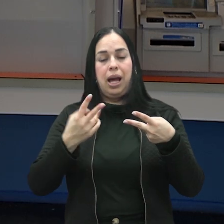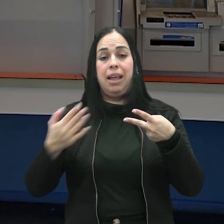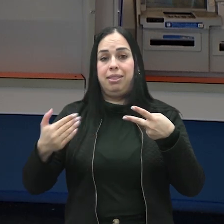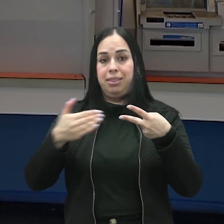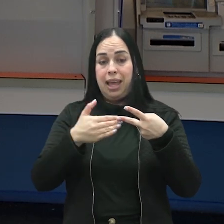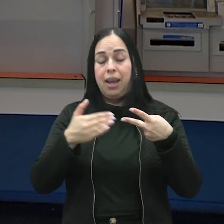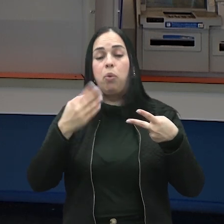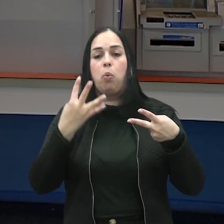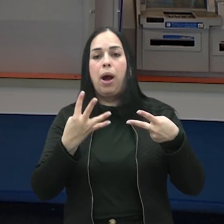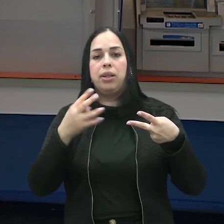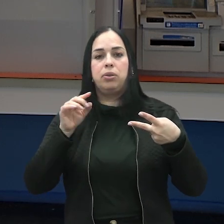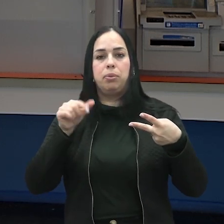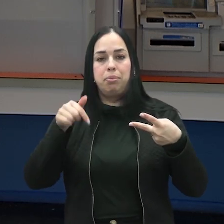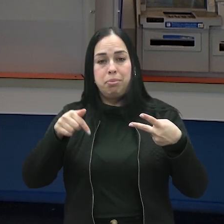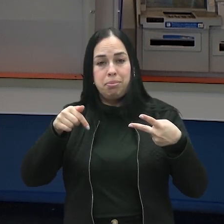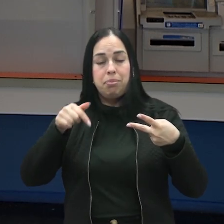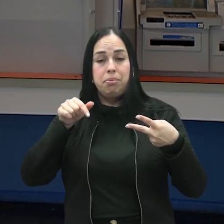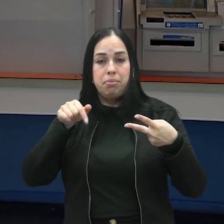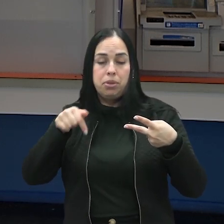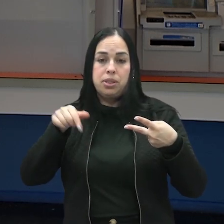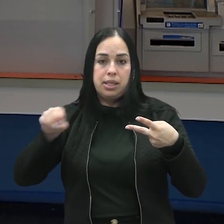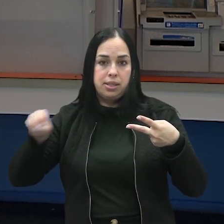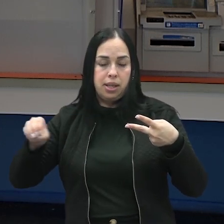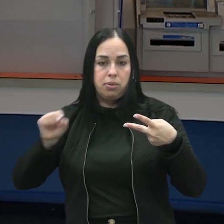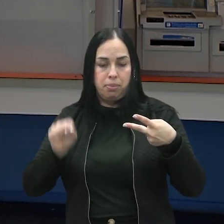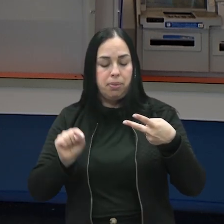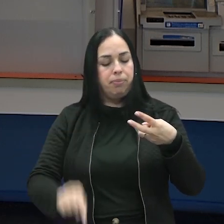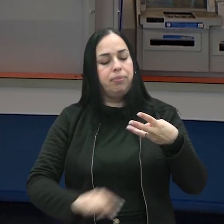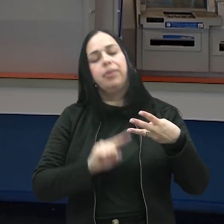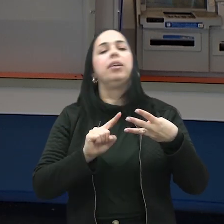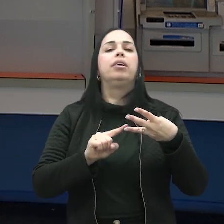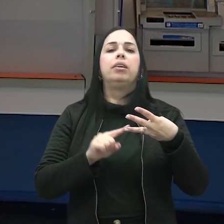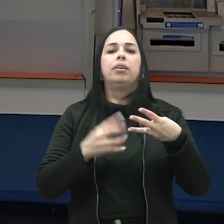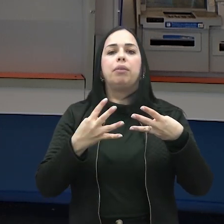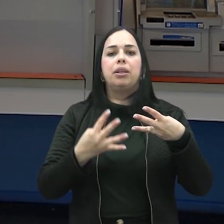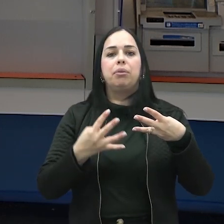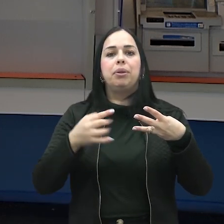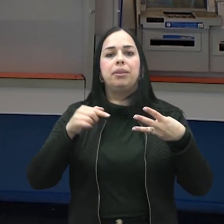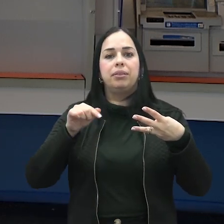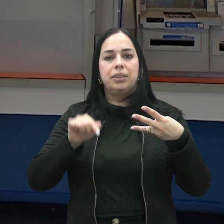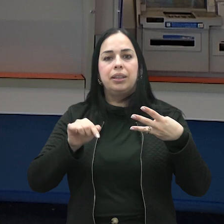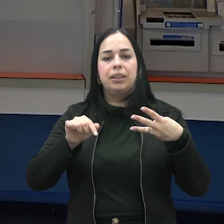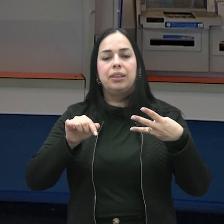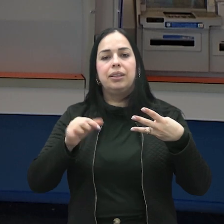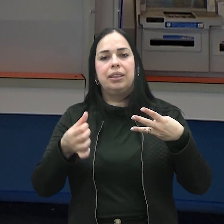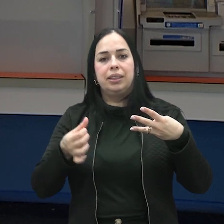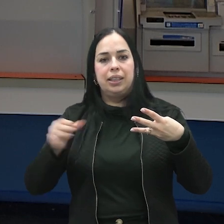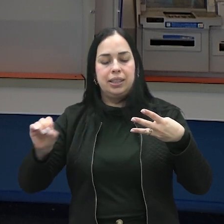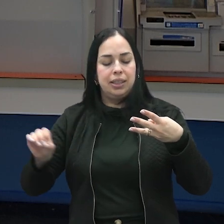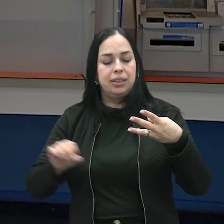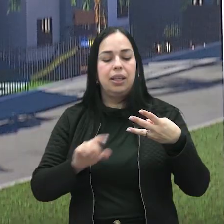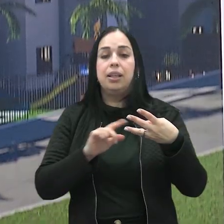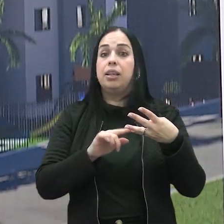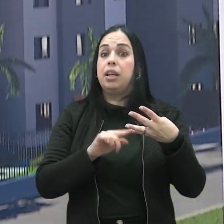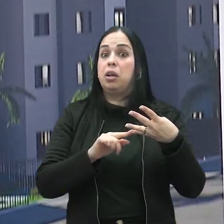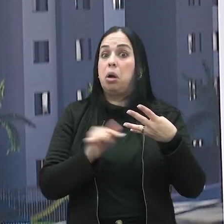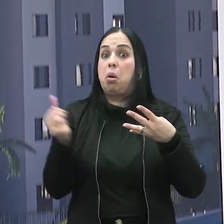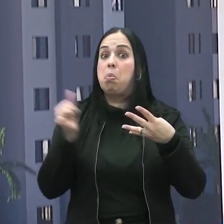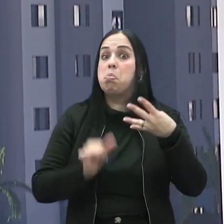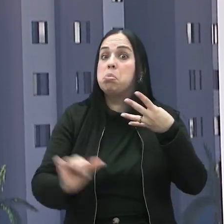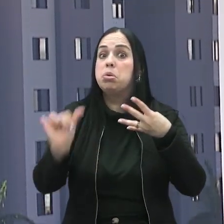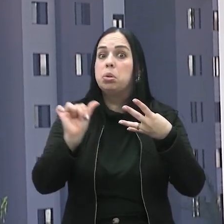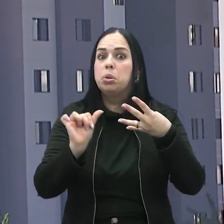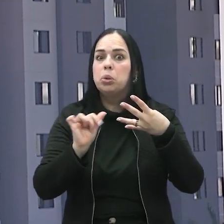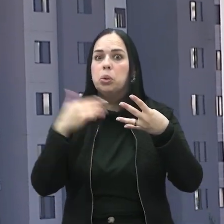né? Na faixa 2, de 2.800 até 4.700. e na faixa 3 de 4.700 até 8.600. E uma